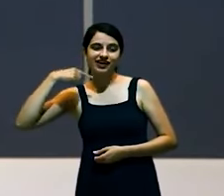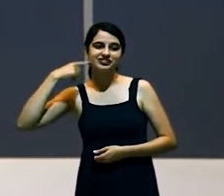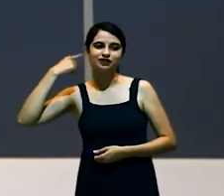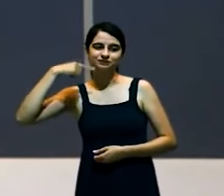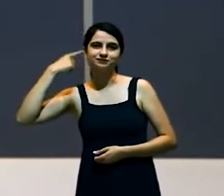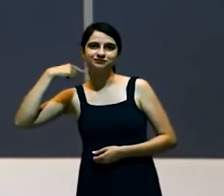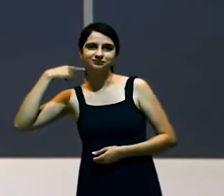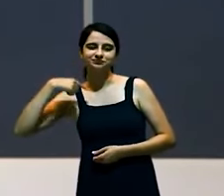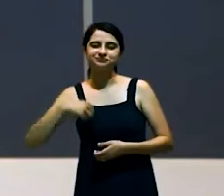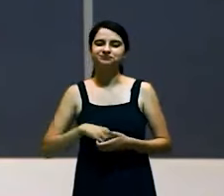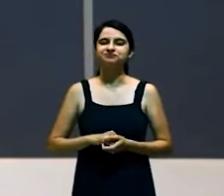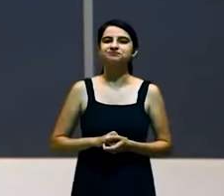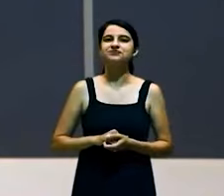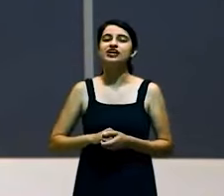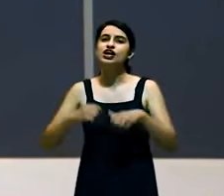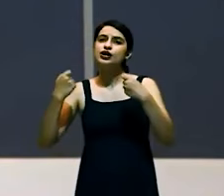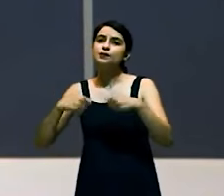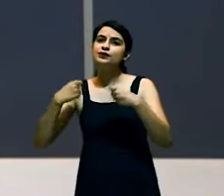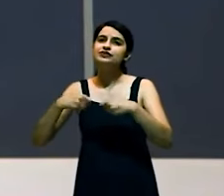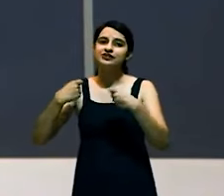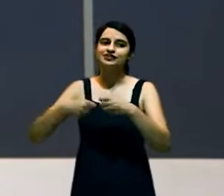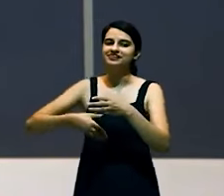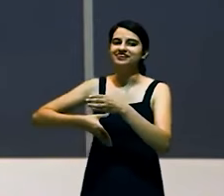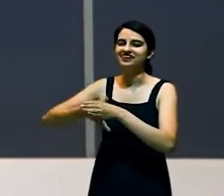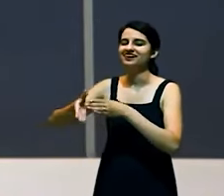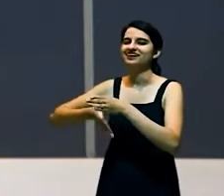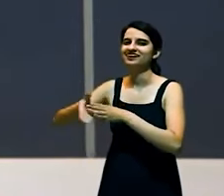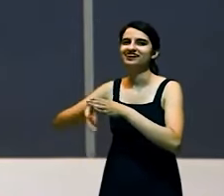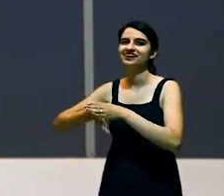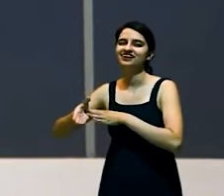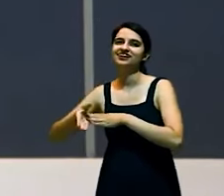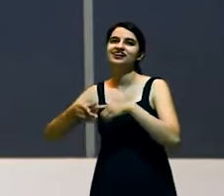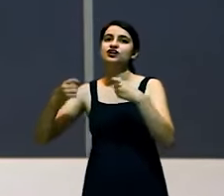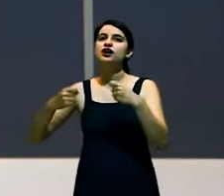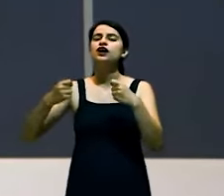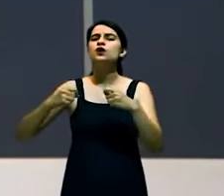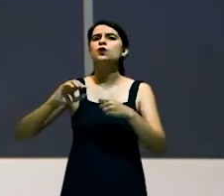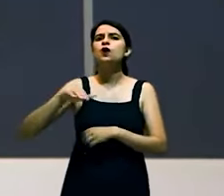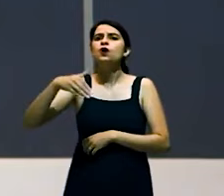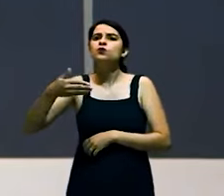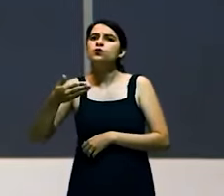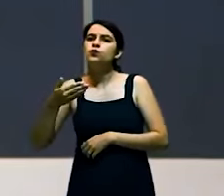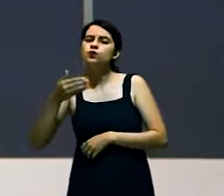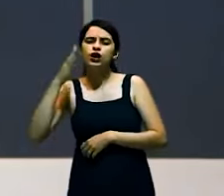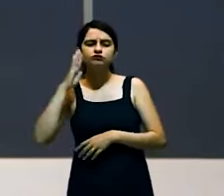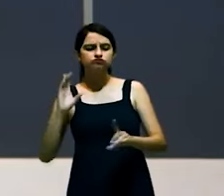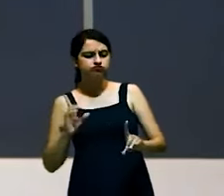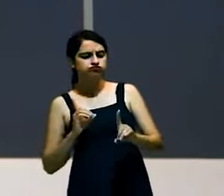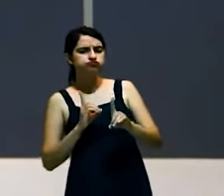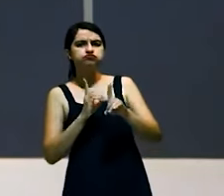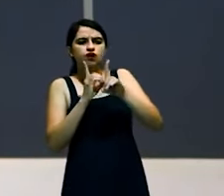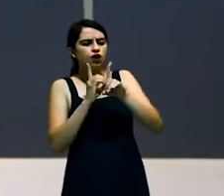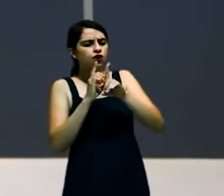e ele precisava de uma instrução de um advogado. E quando ele se depara ali, ele vê